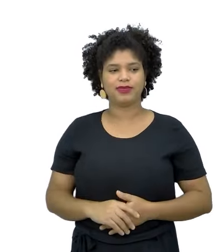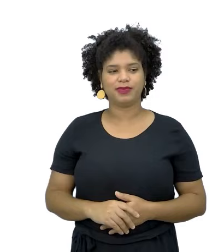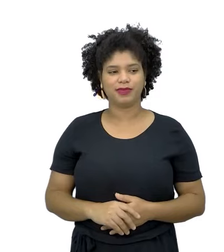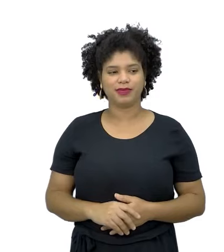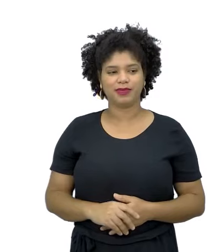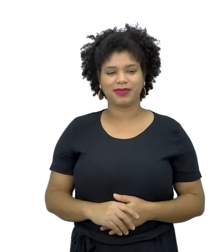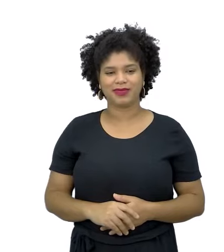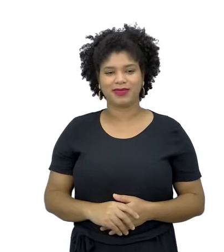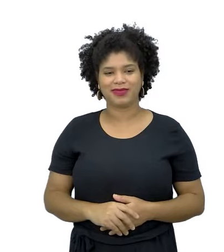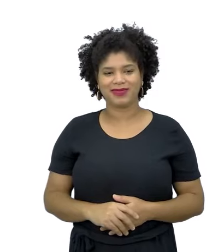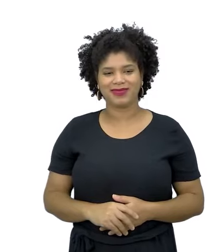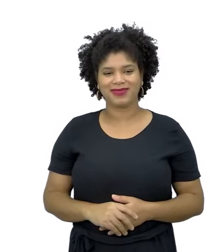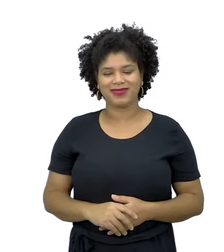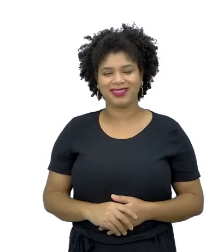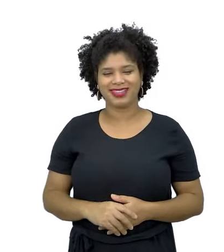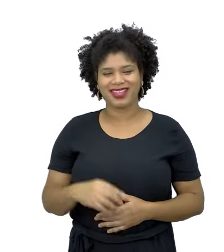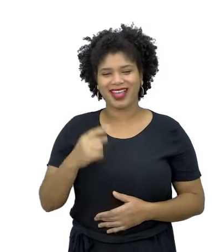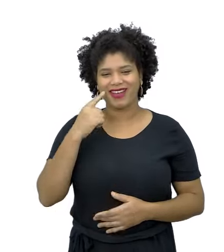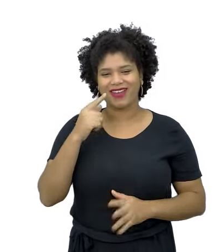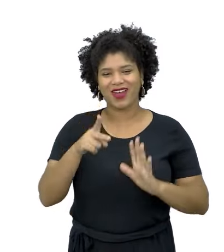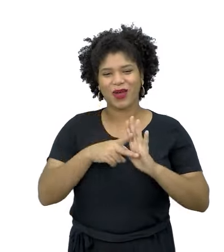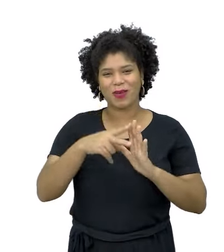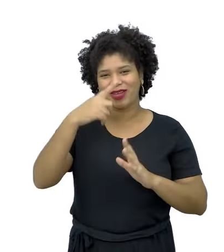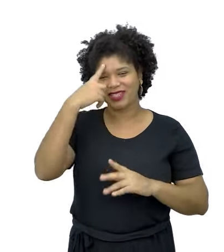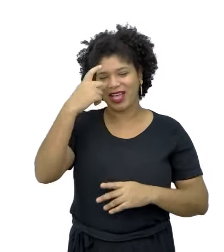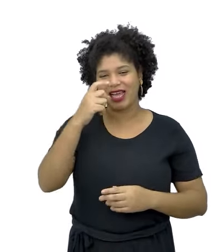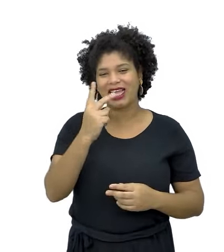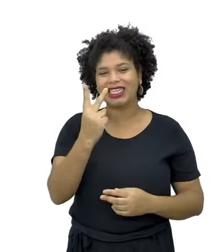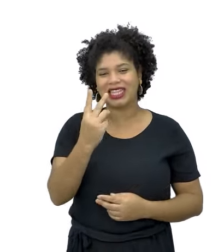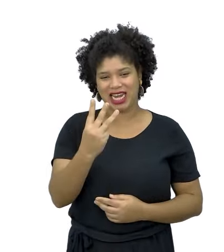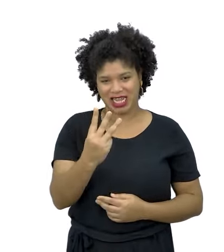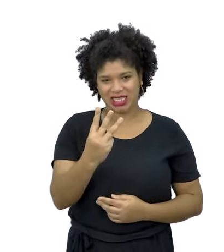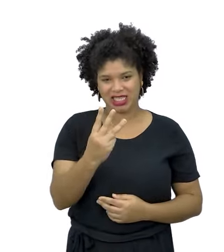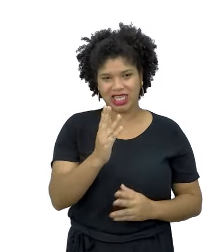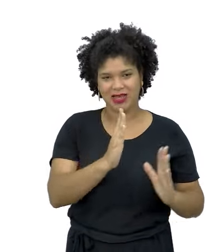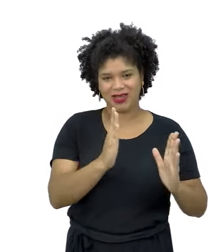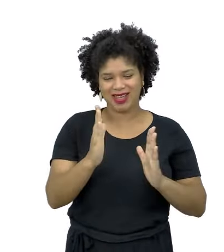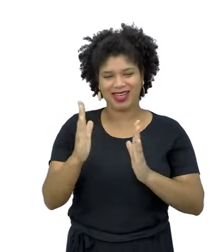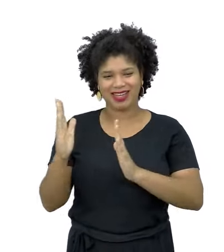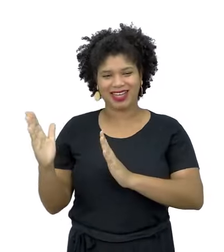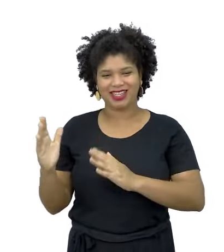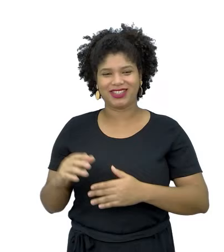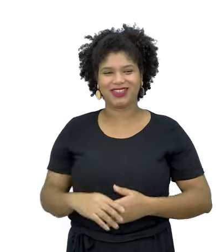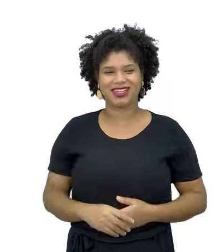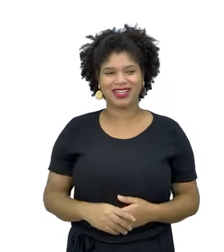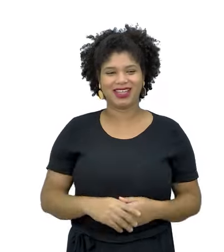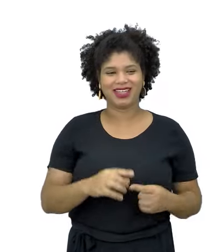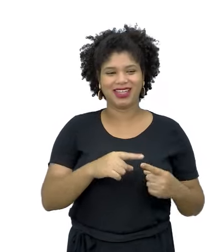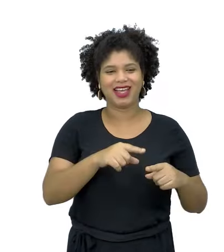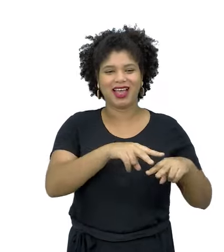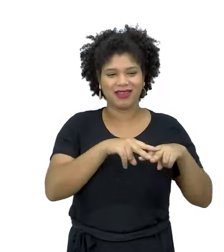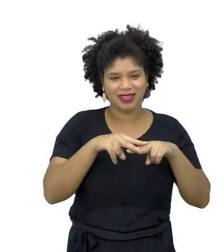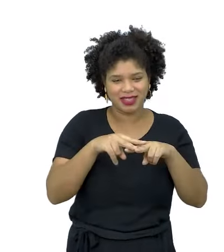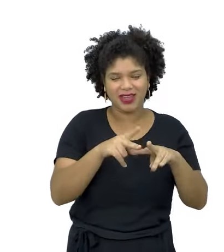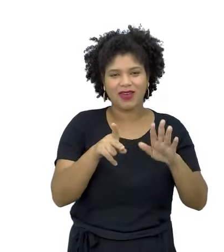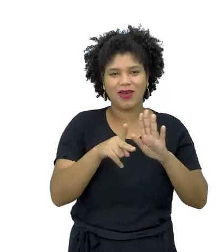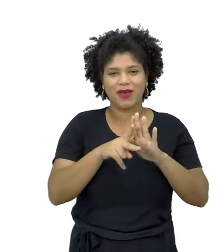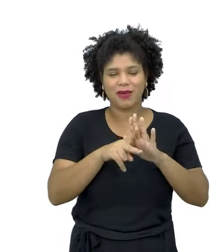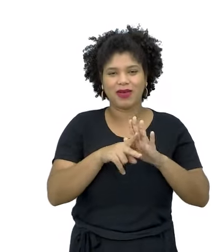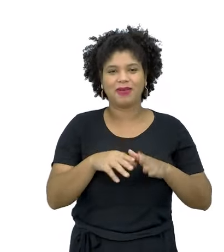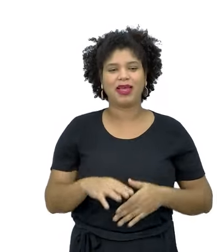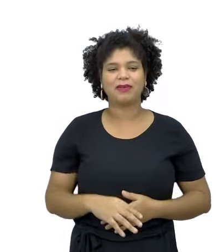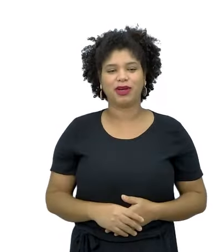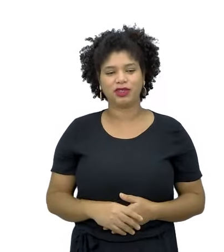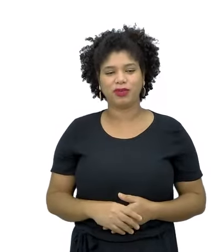A nossa formação ela está dividida em 3 momentos. O primeiro momento trata da revisão